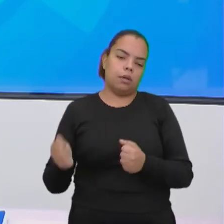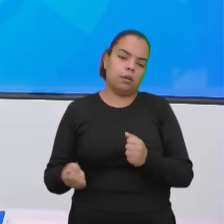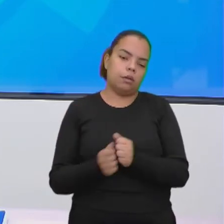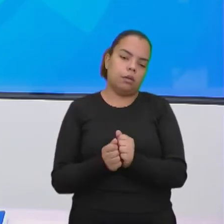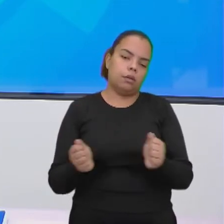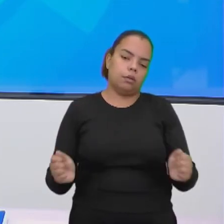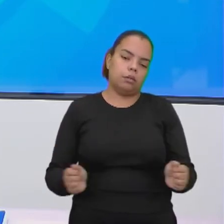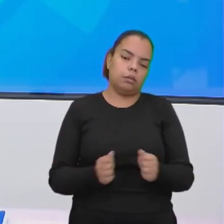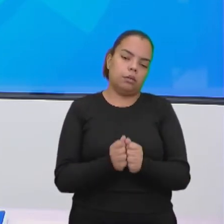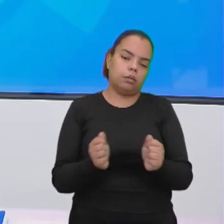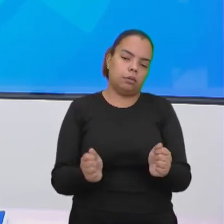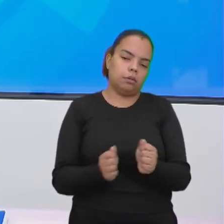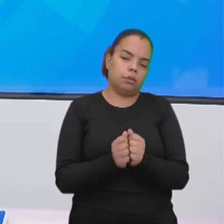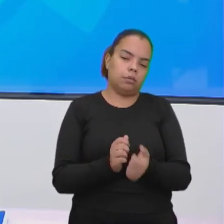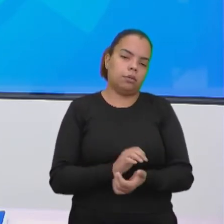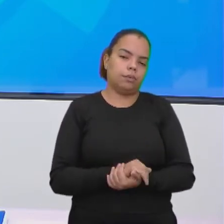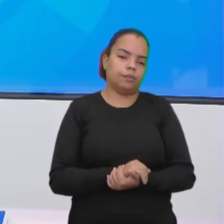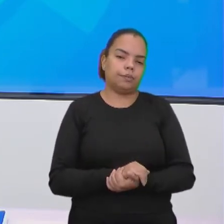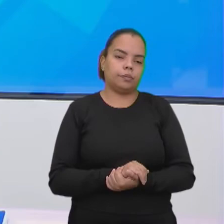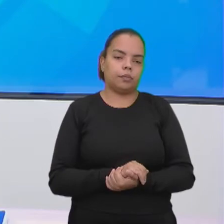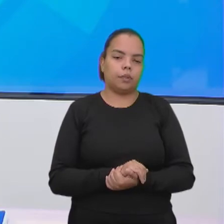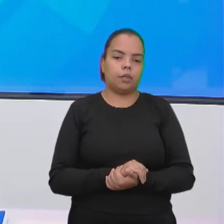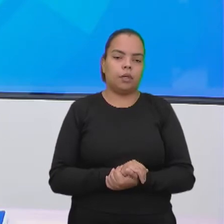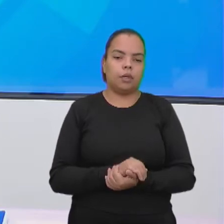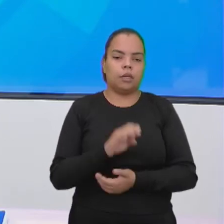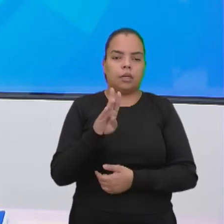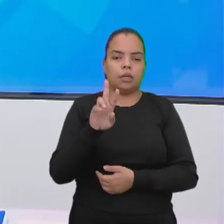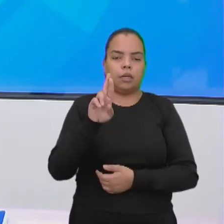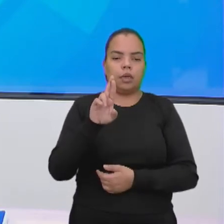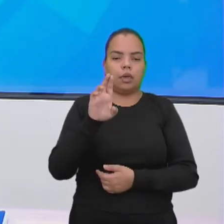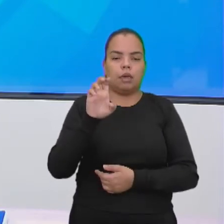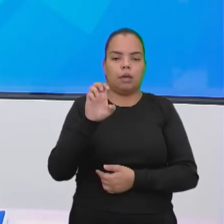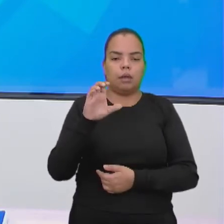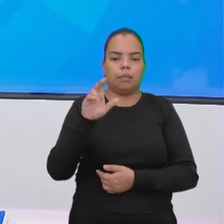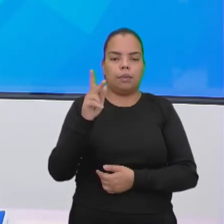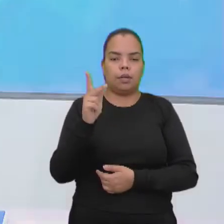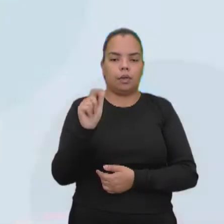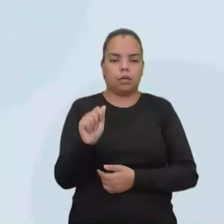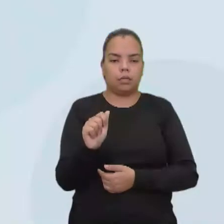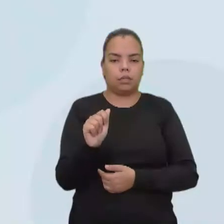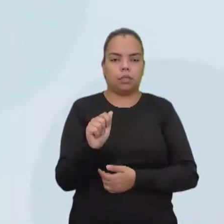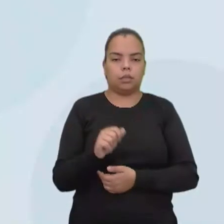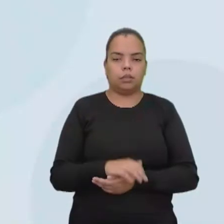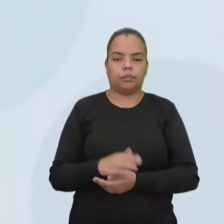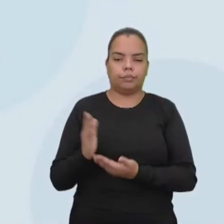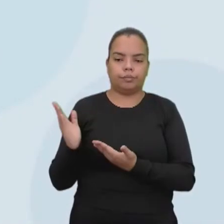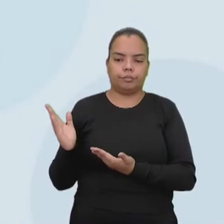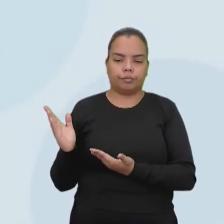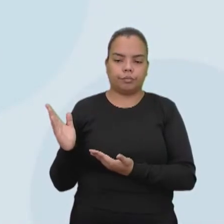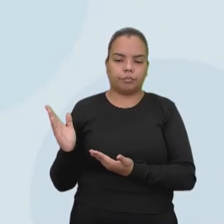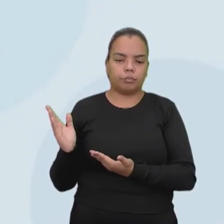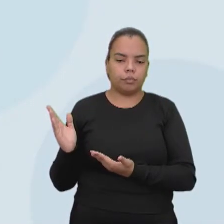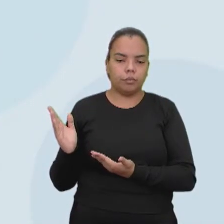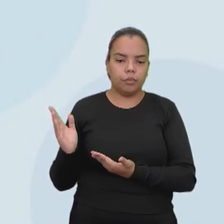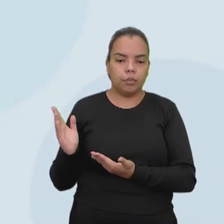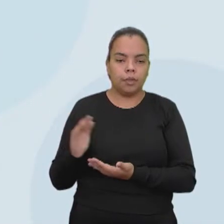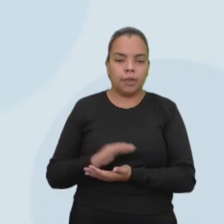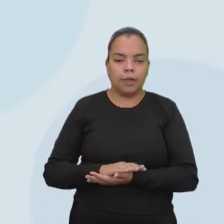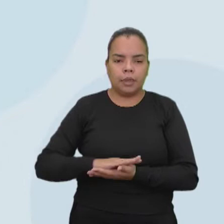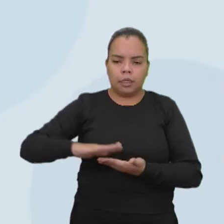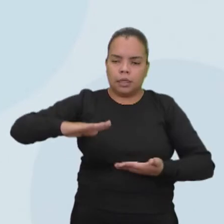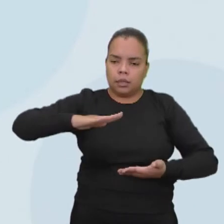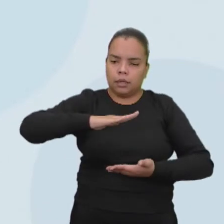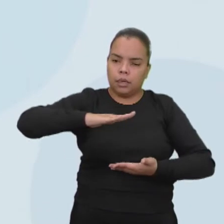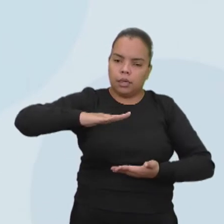de silicioso aí. E a brecha, né, que foi citada aí para vocês, também está aí como exemplos. Aí eles têm num